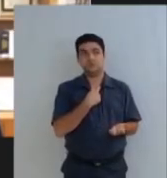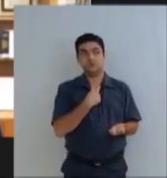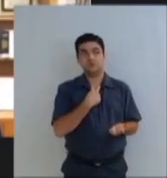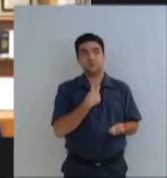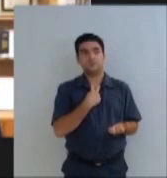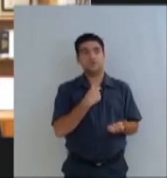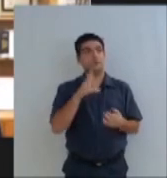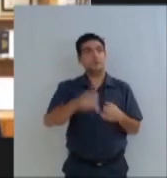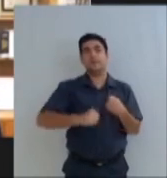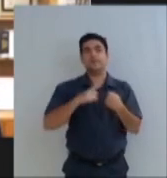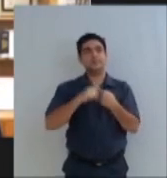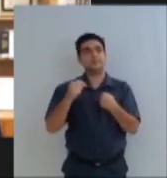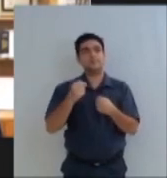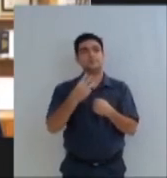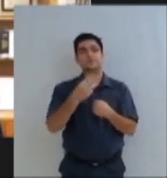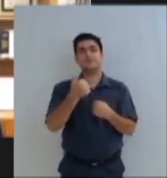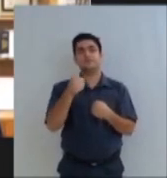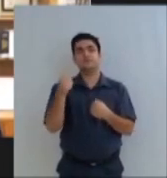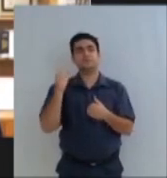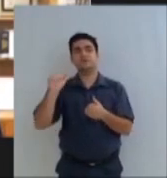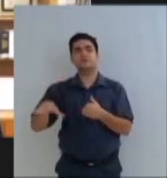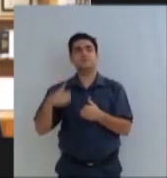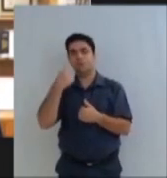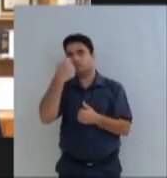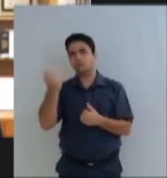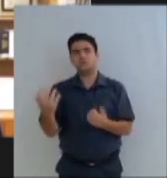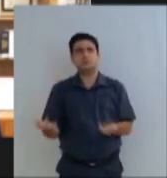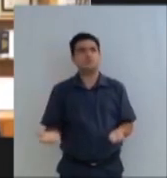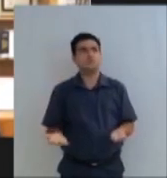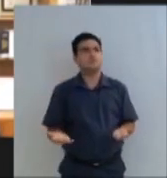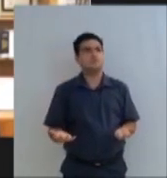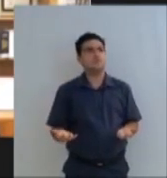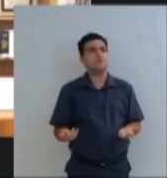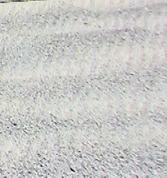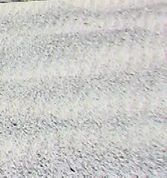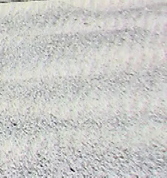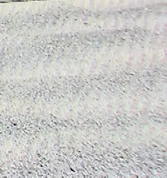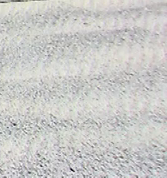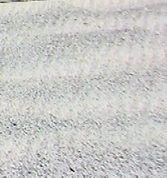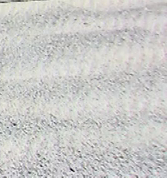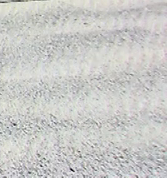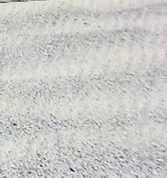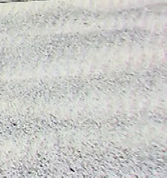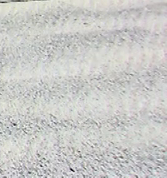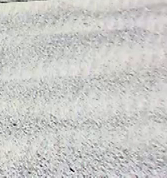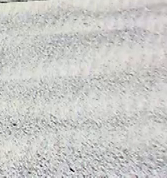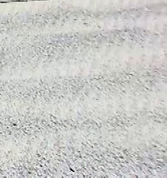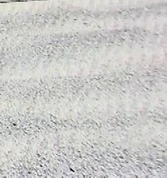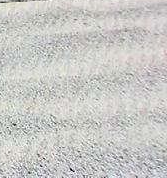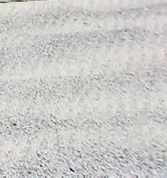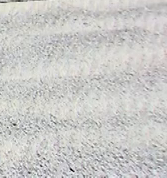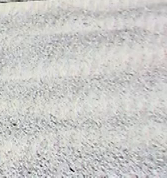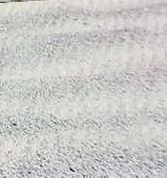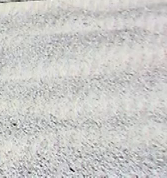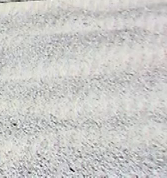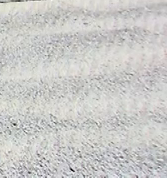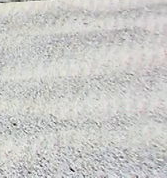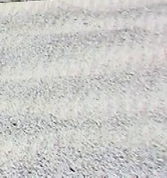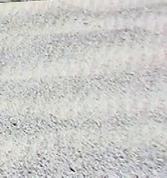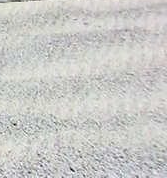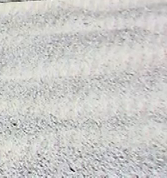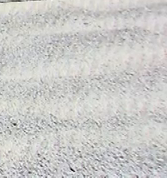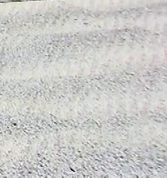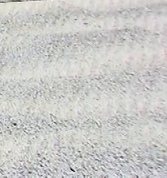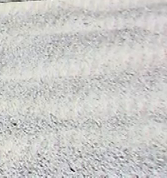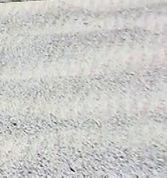na necessidade de assegurar a aplicação da lei penal e garantir a ordem pública A defesa do acusado alegou que a conversão da